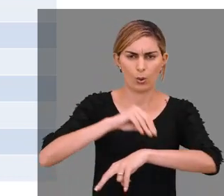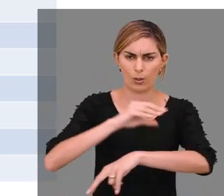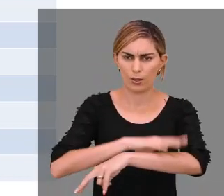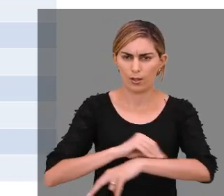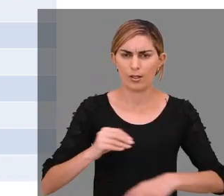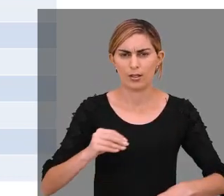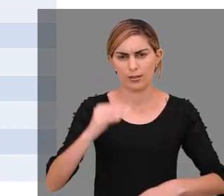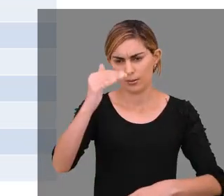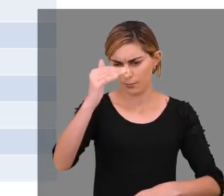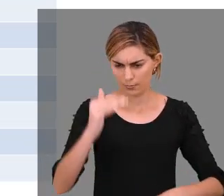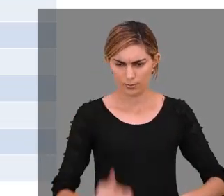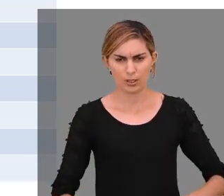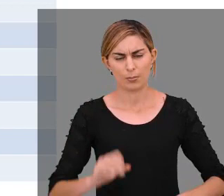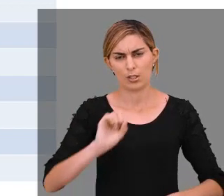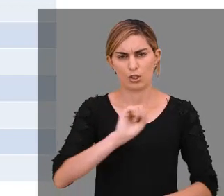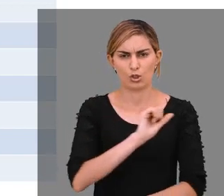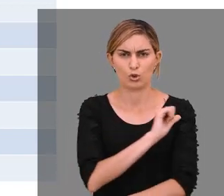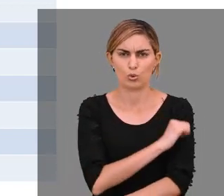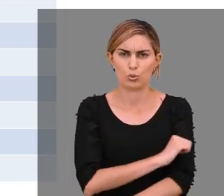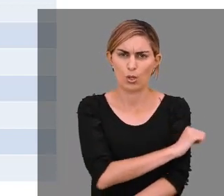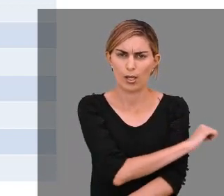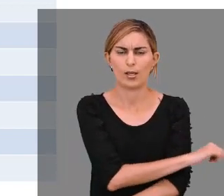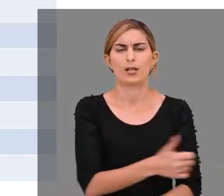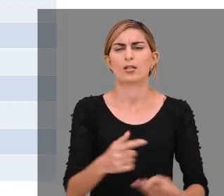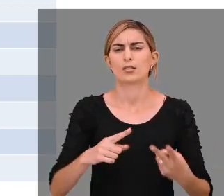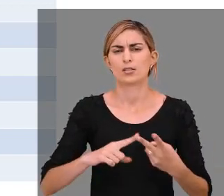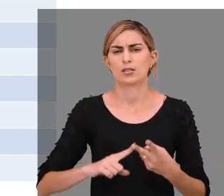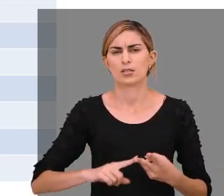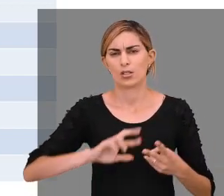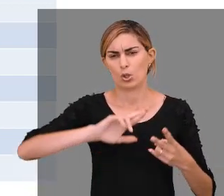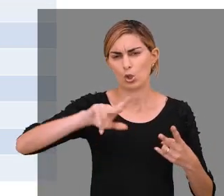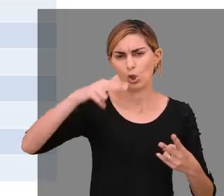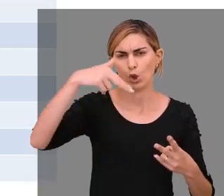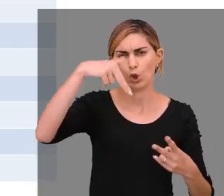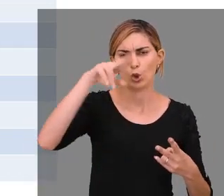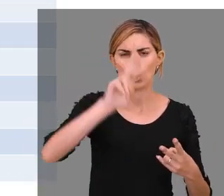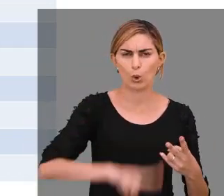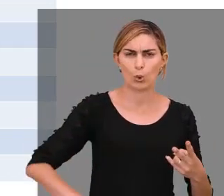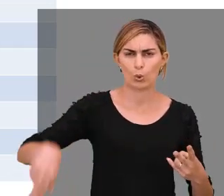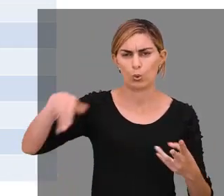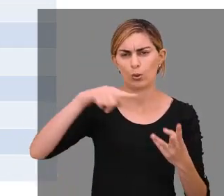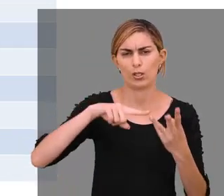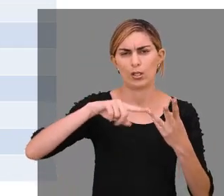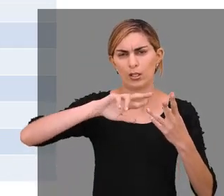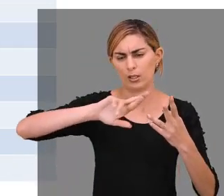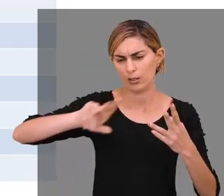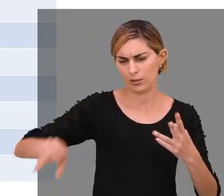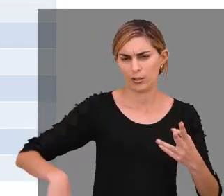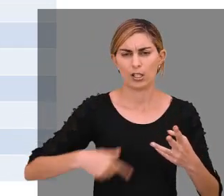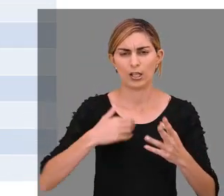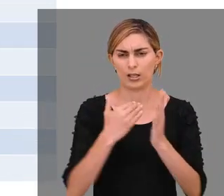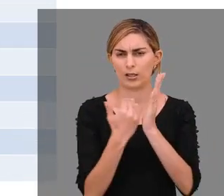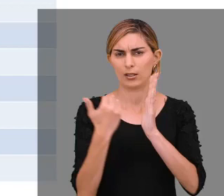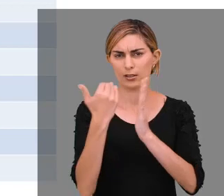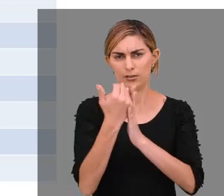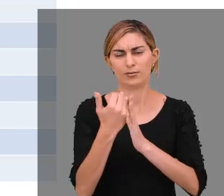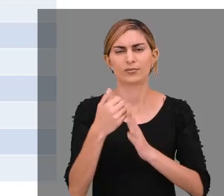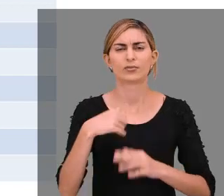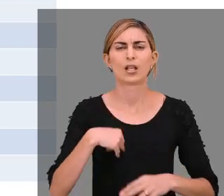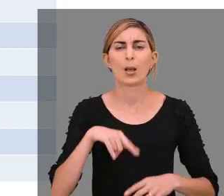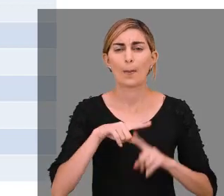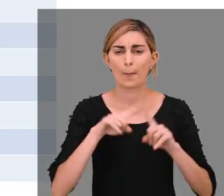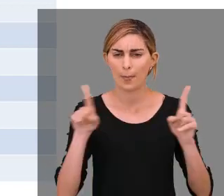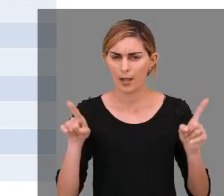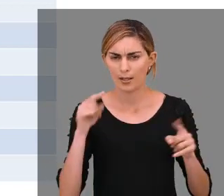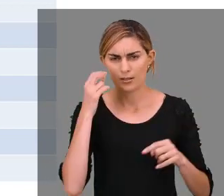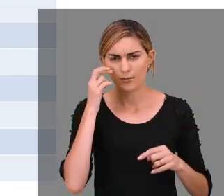De Holanda para baixo, né, Suécia, Luxemburgo, Copenhague, Noruega, Reino Unido, taxas ainda altas, mas